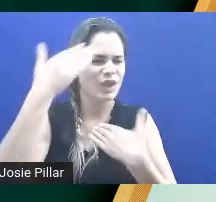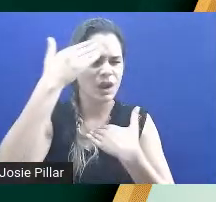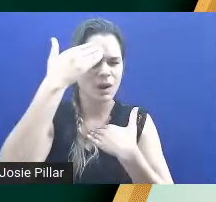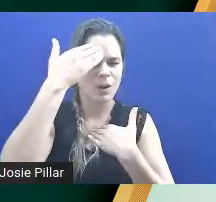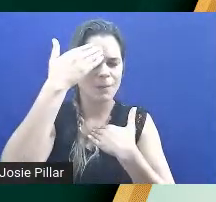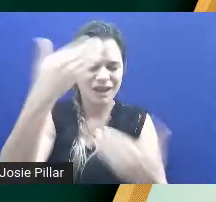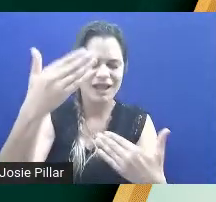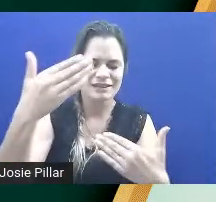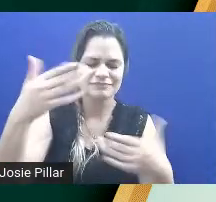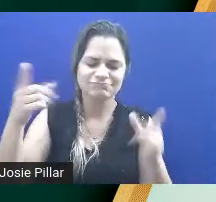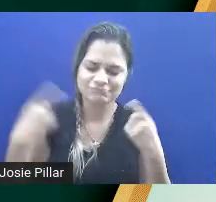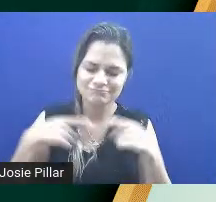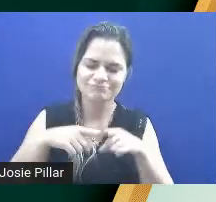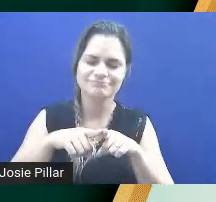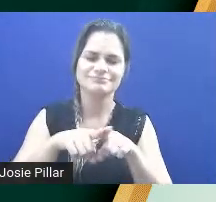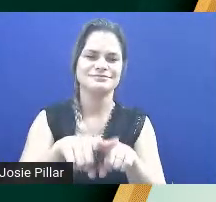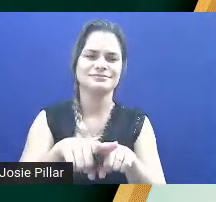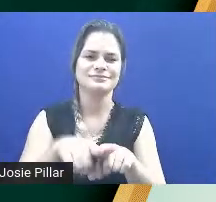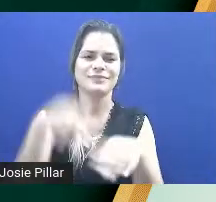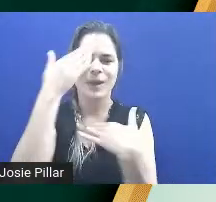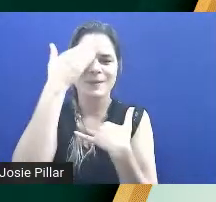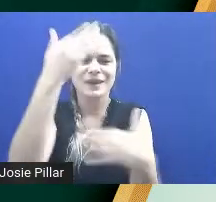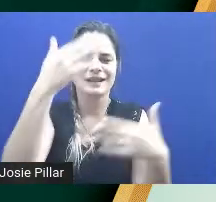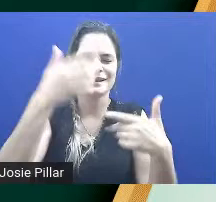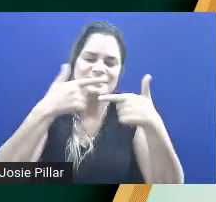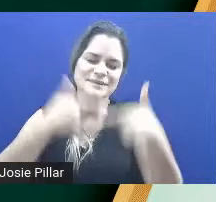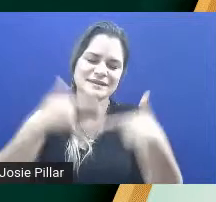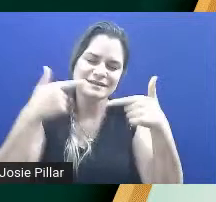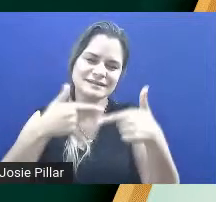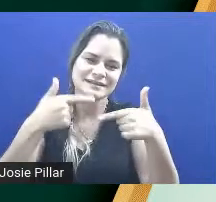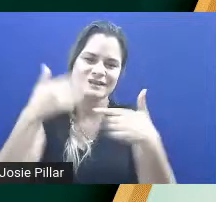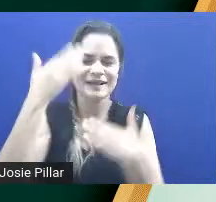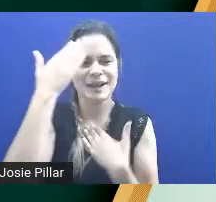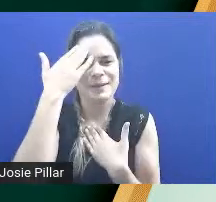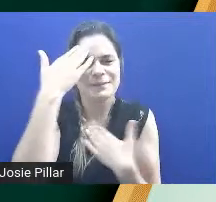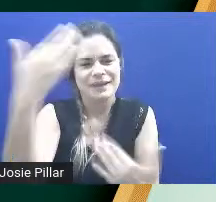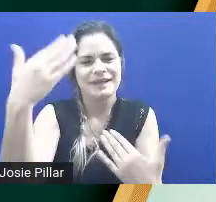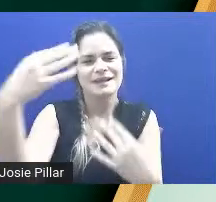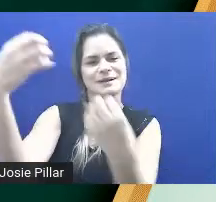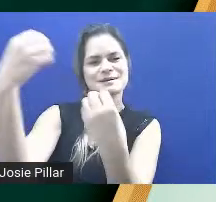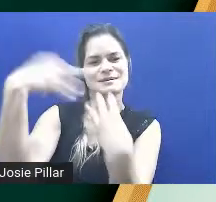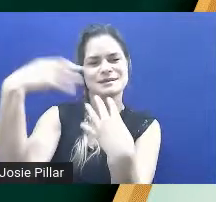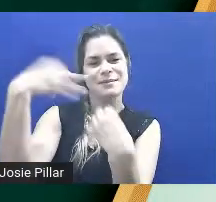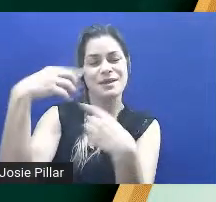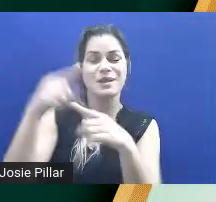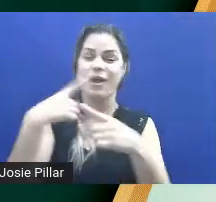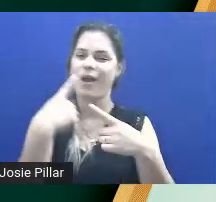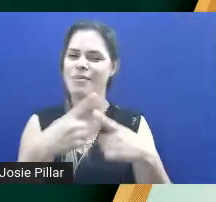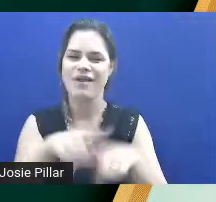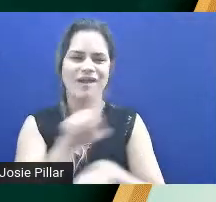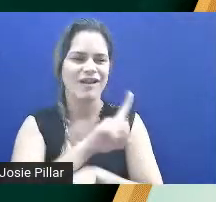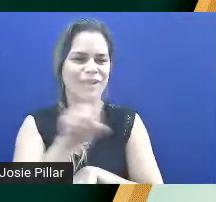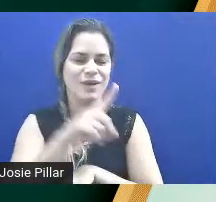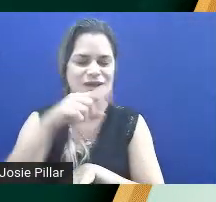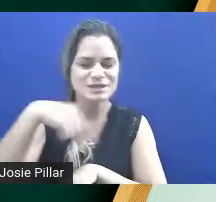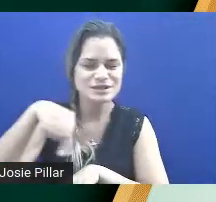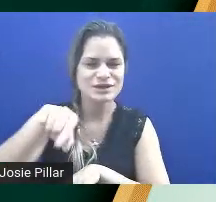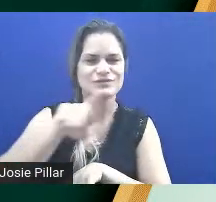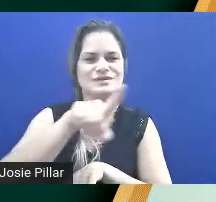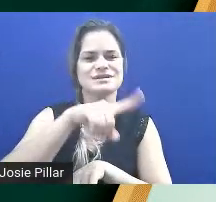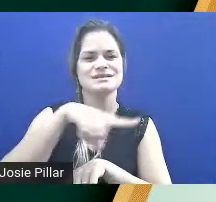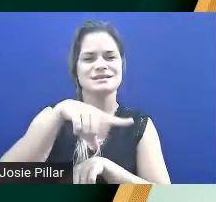parceria, obrigado pelas risadas, obrigado pelos ensinamentos, porque não é só vocês que